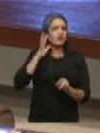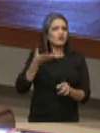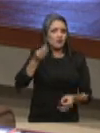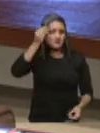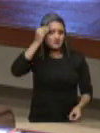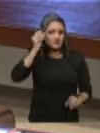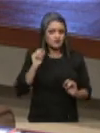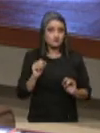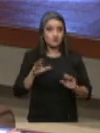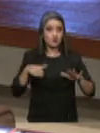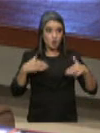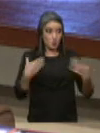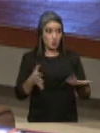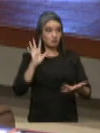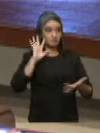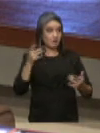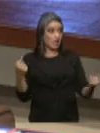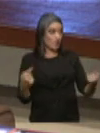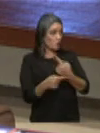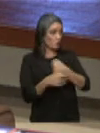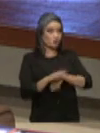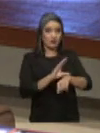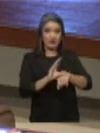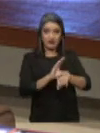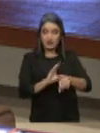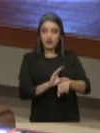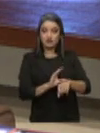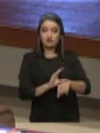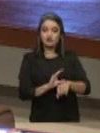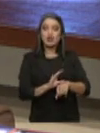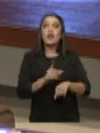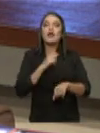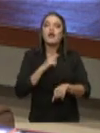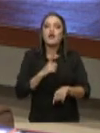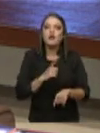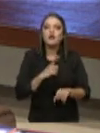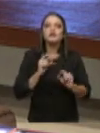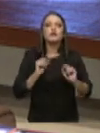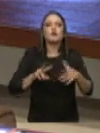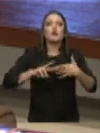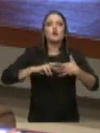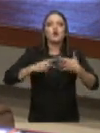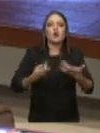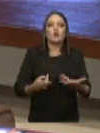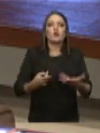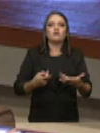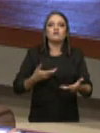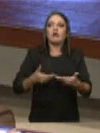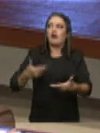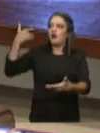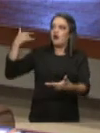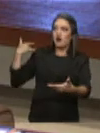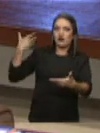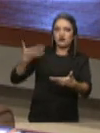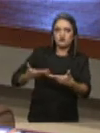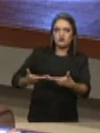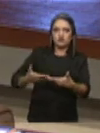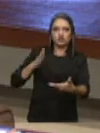a inconstitucionalidade, ela tem efeito retroperante para rescindir coisas